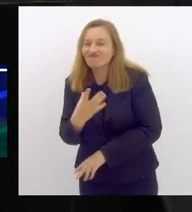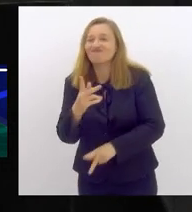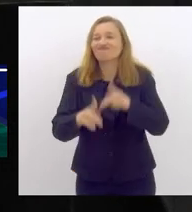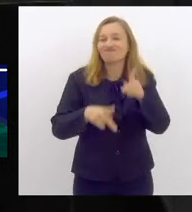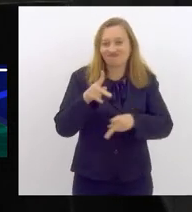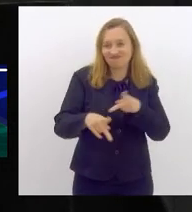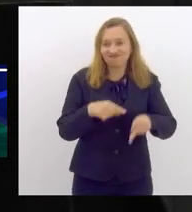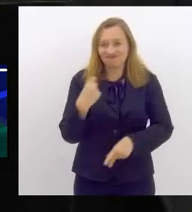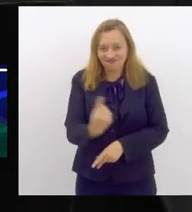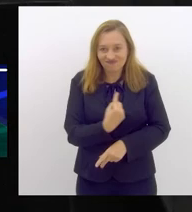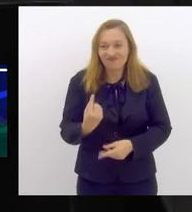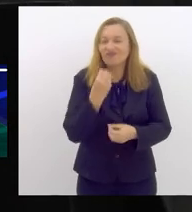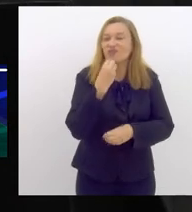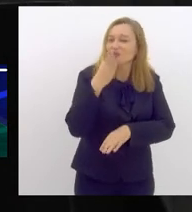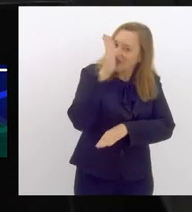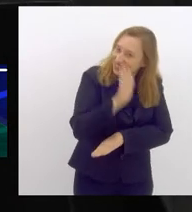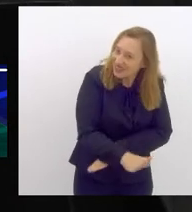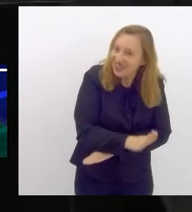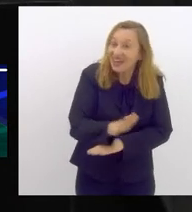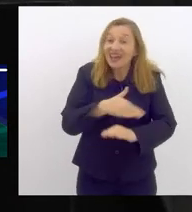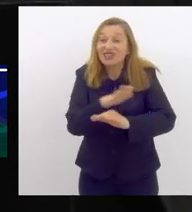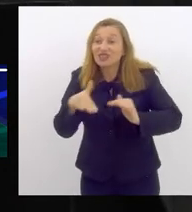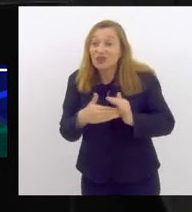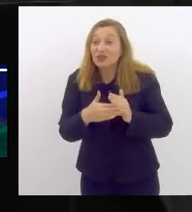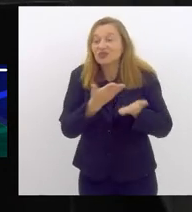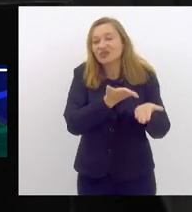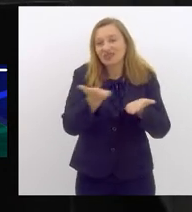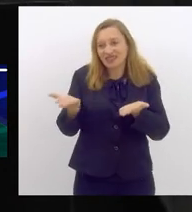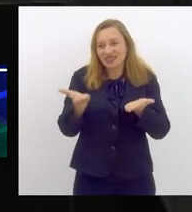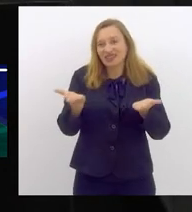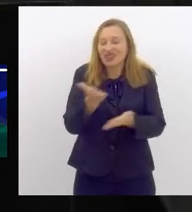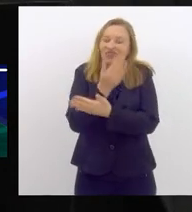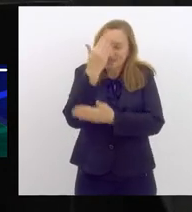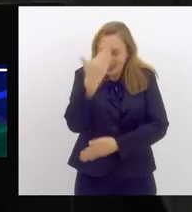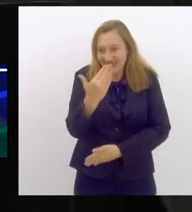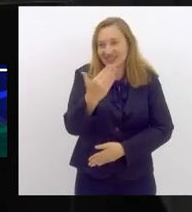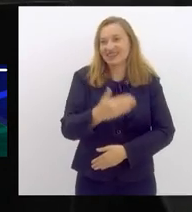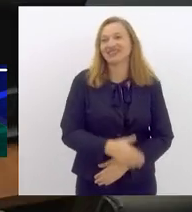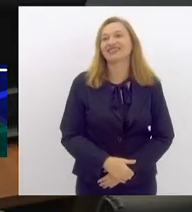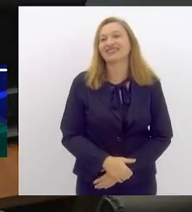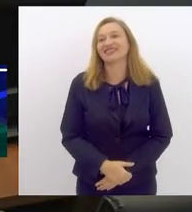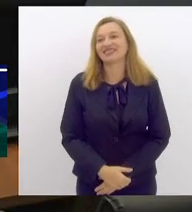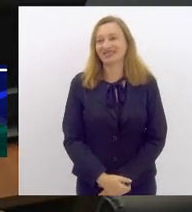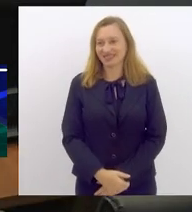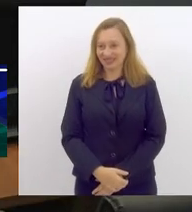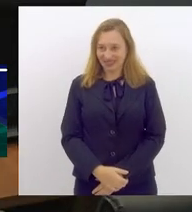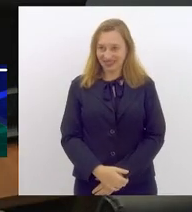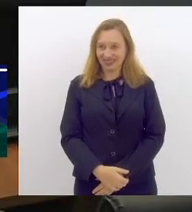nossa população uma boa tarde a todos EA todas em um Muito obrigado